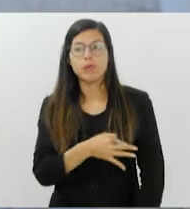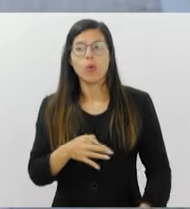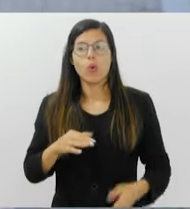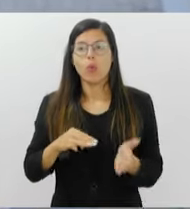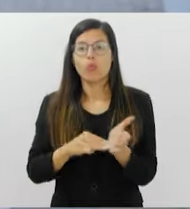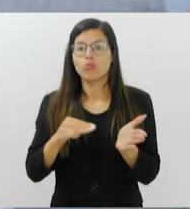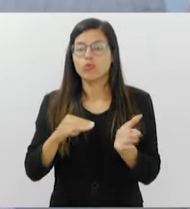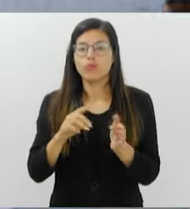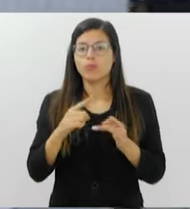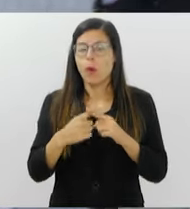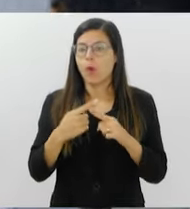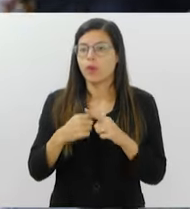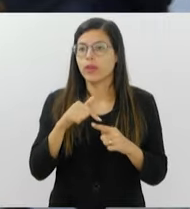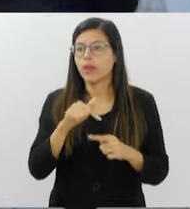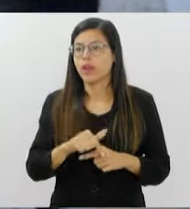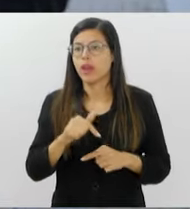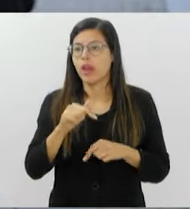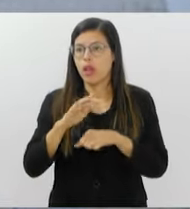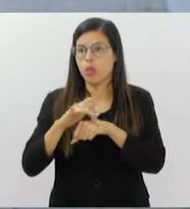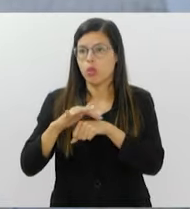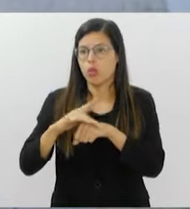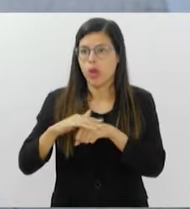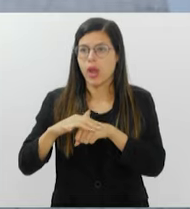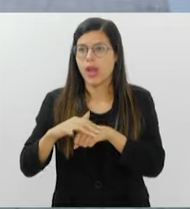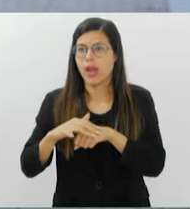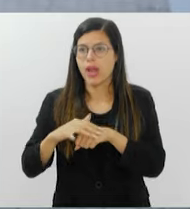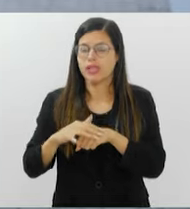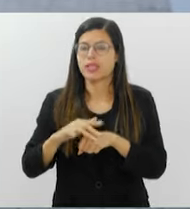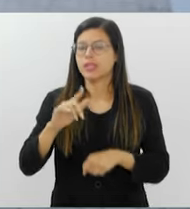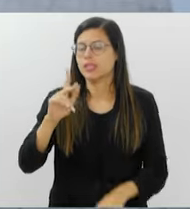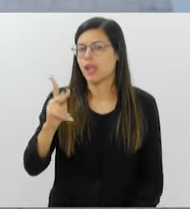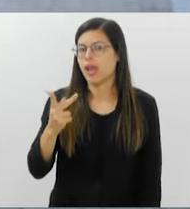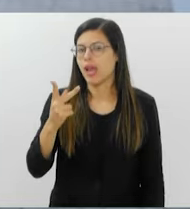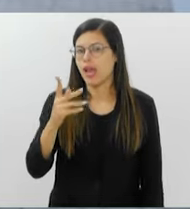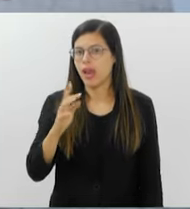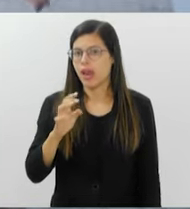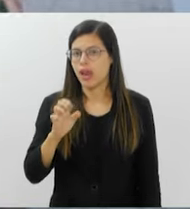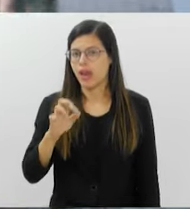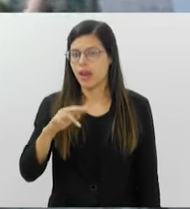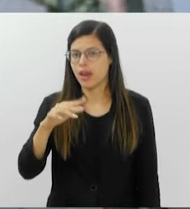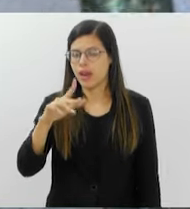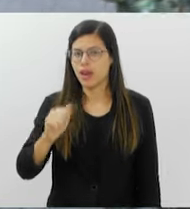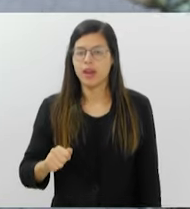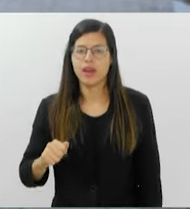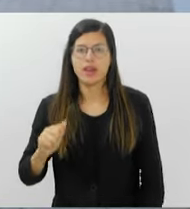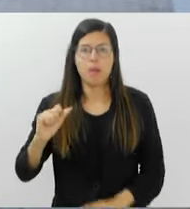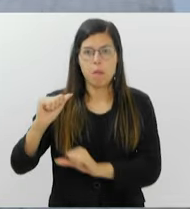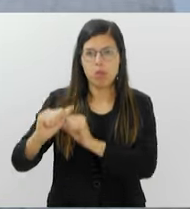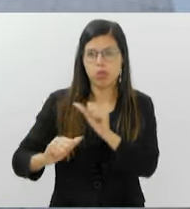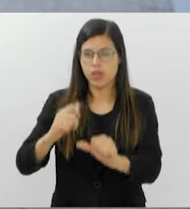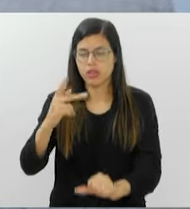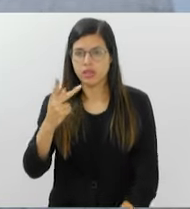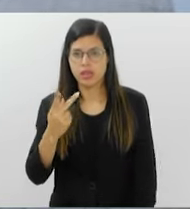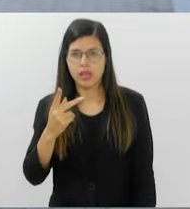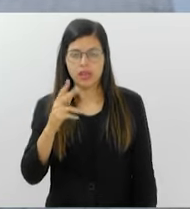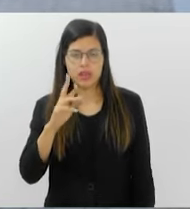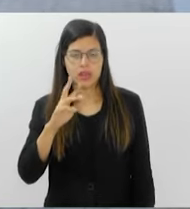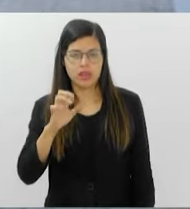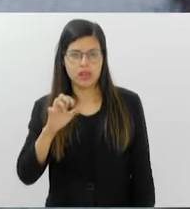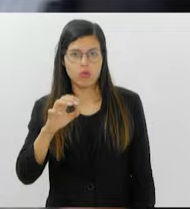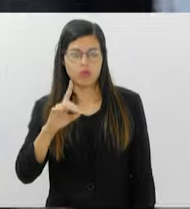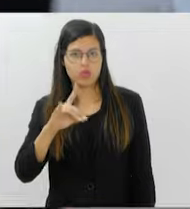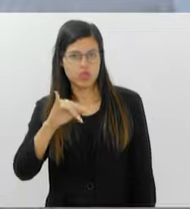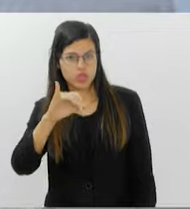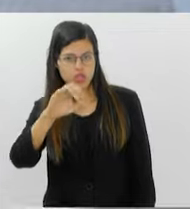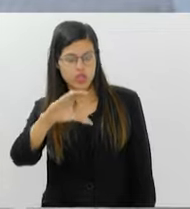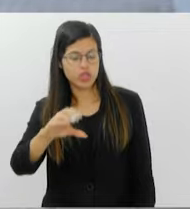de doenças degenerativas e crônicas, como hérnia de disco, alteração no disco vertebral e alteração na faceta articular,